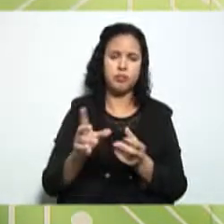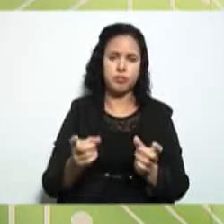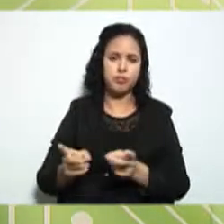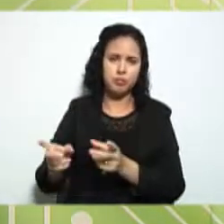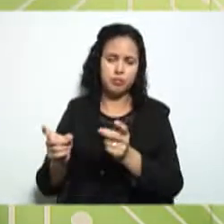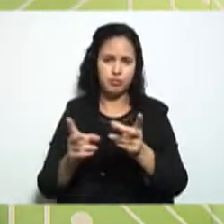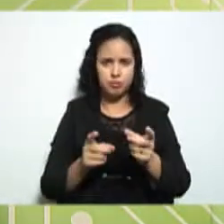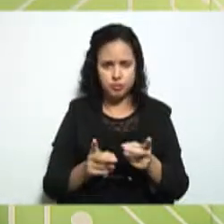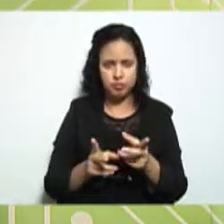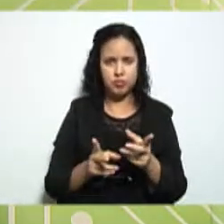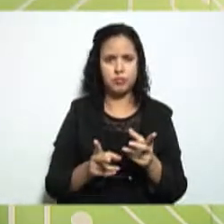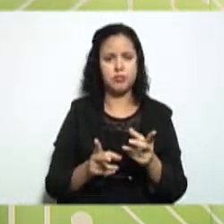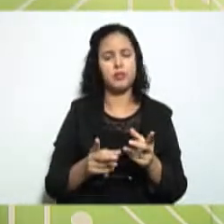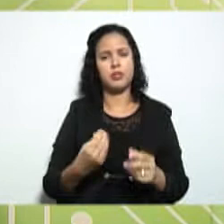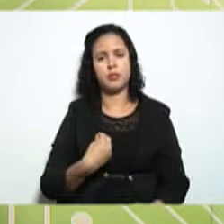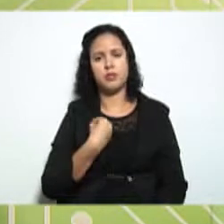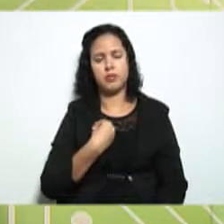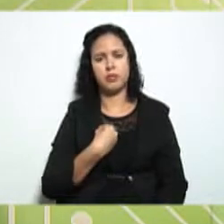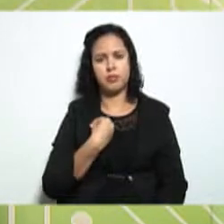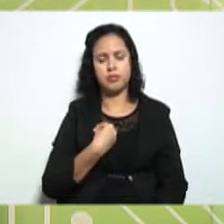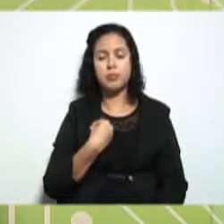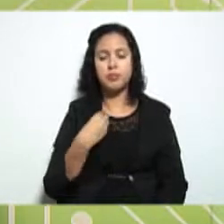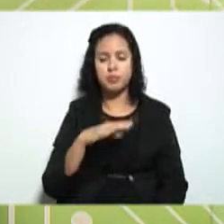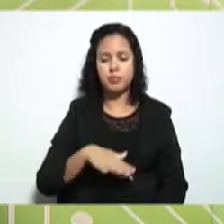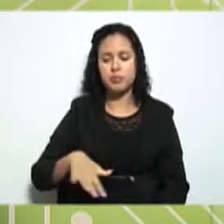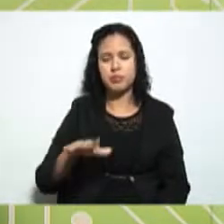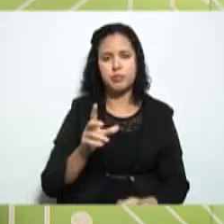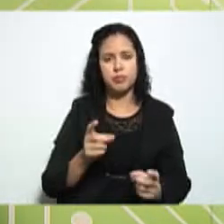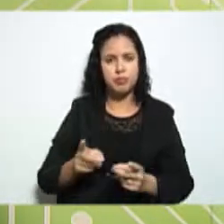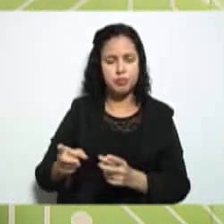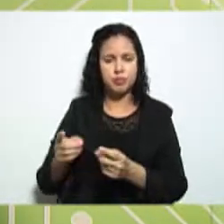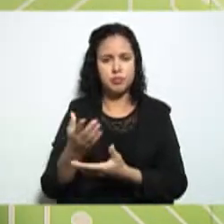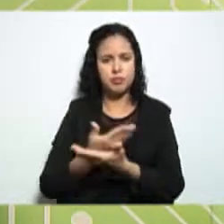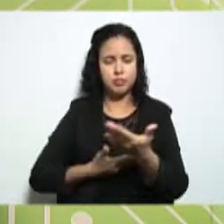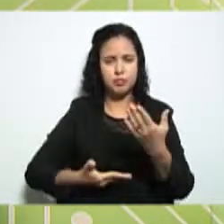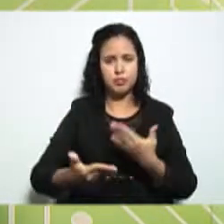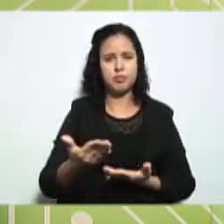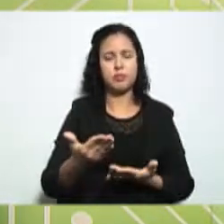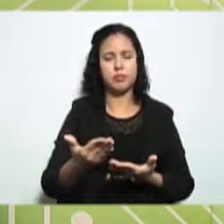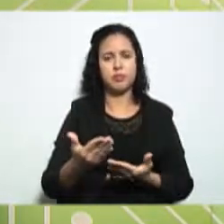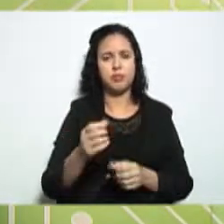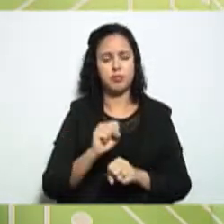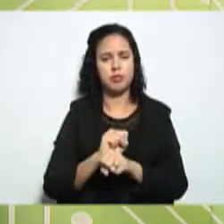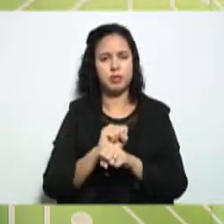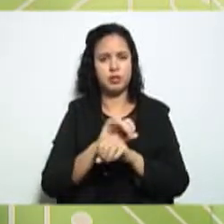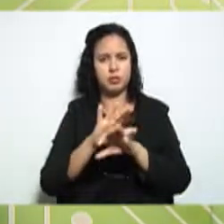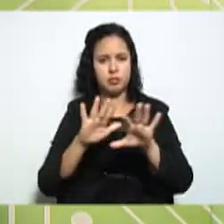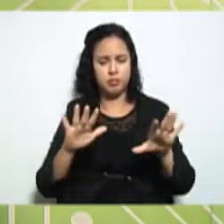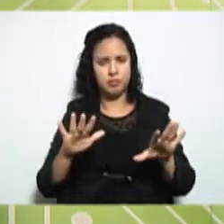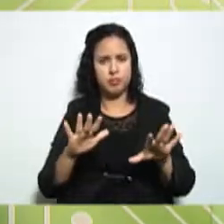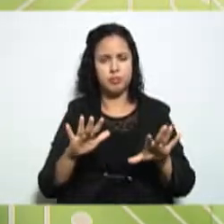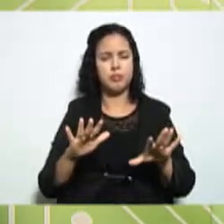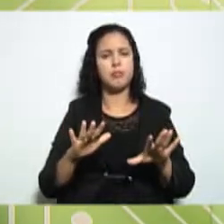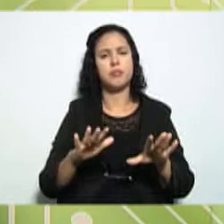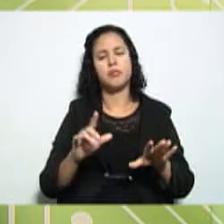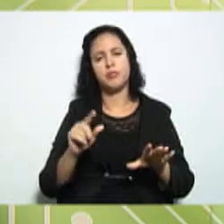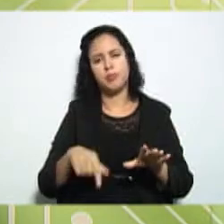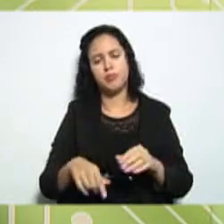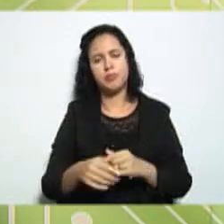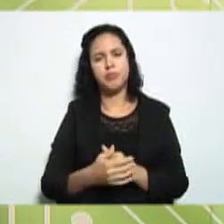cooperado, para que ele tenha uma vida comercial mais ampla, mais florida, mais assessorada, com maior